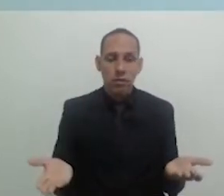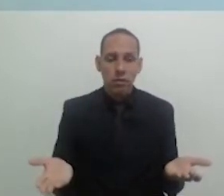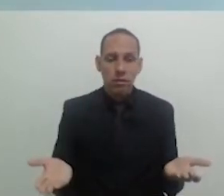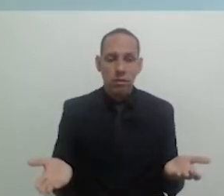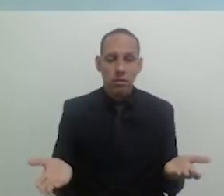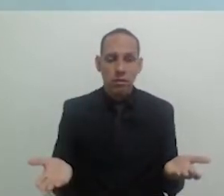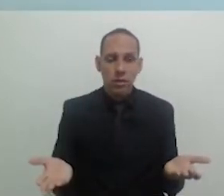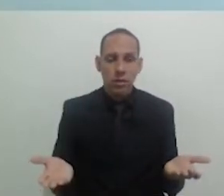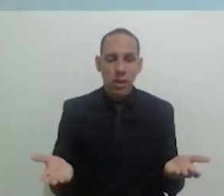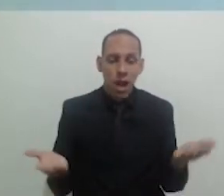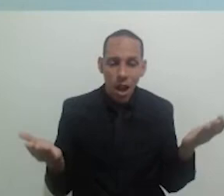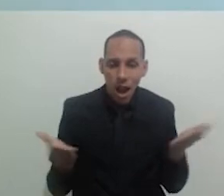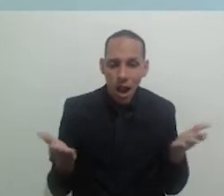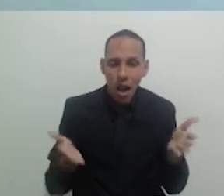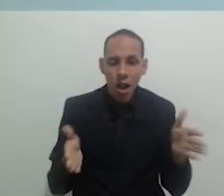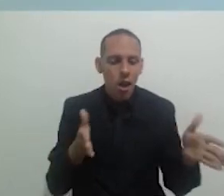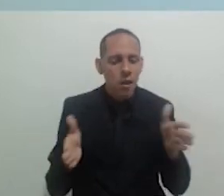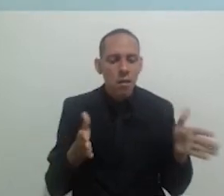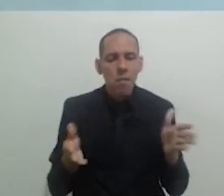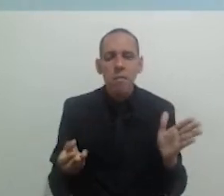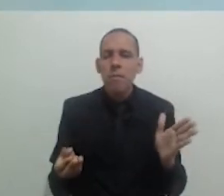mandato de segurança sem nenhuma